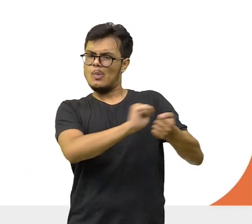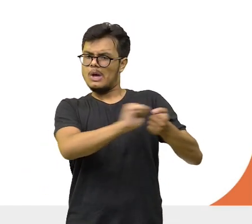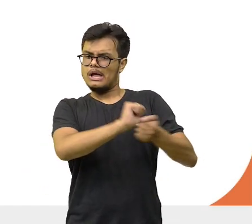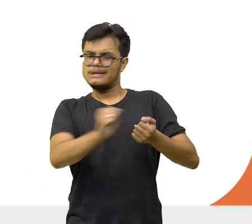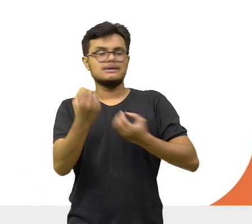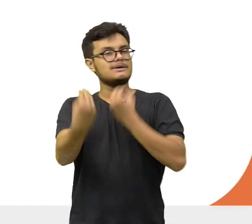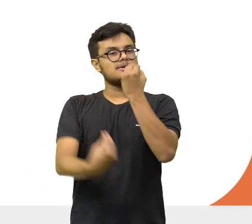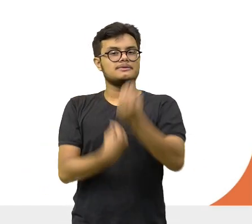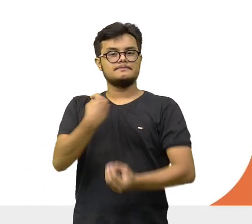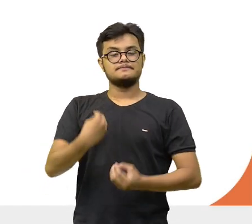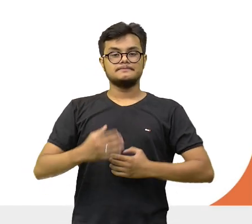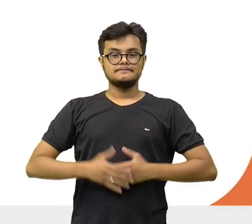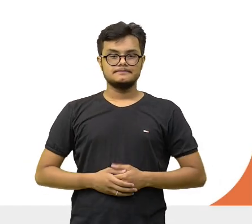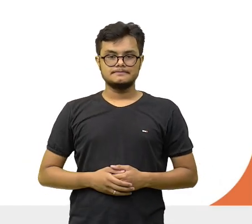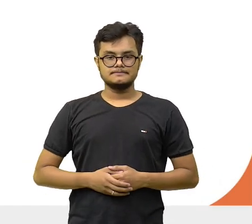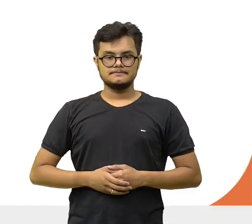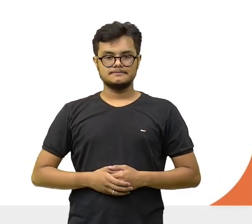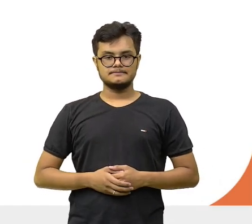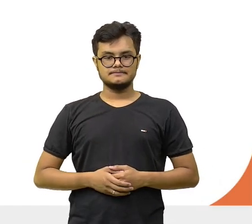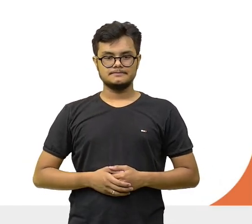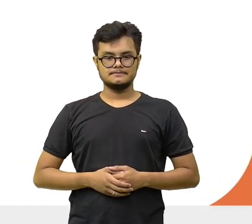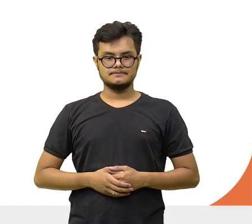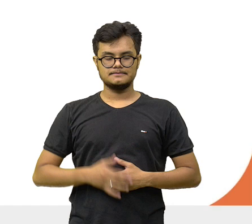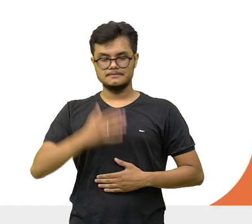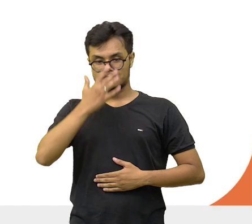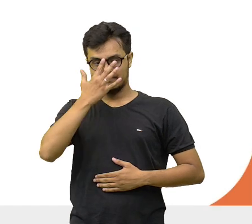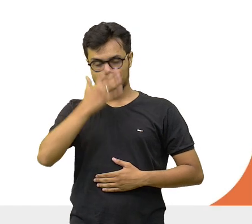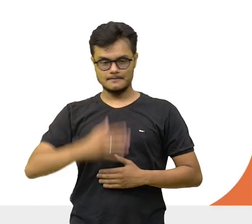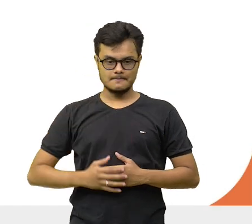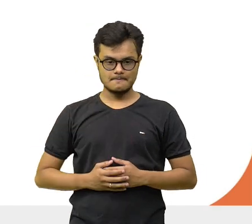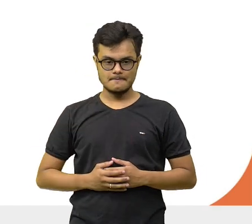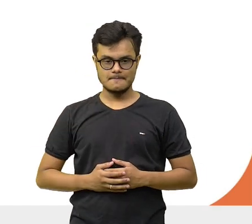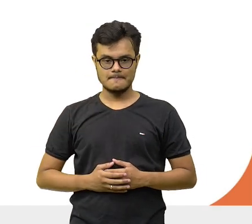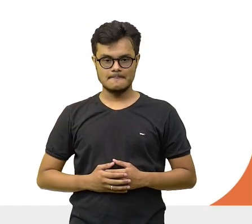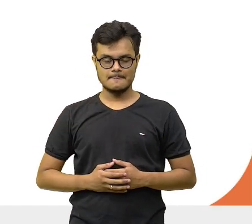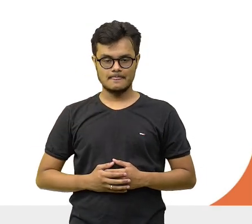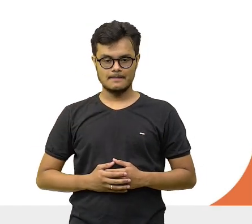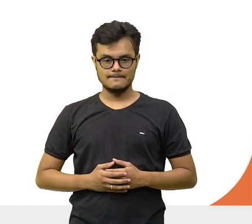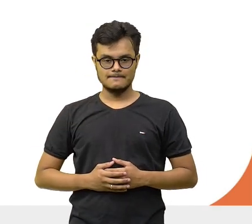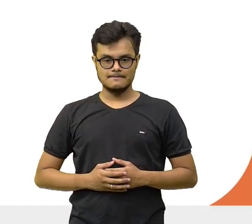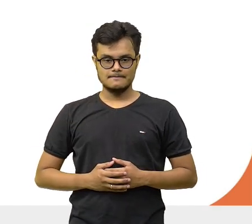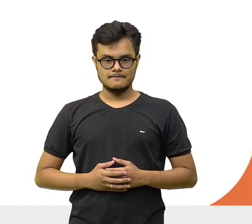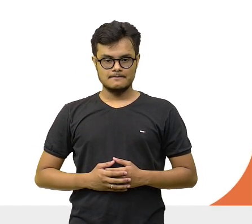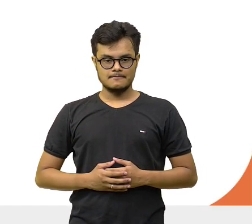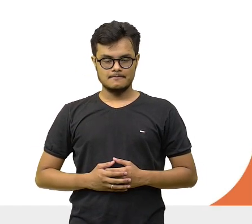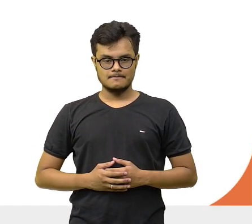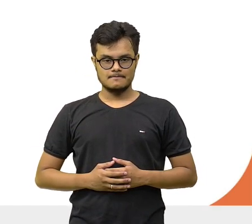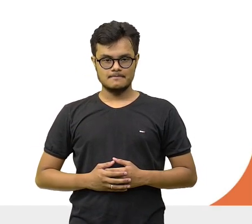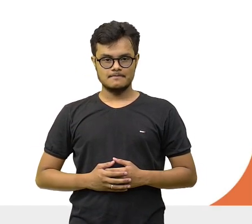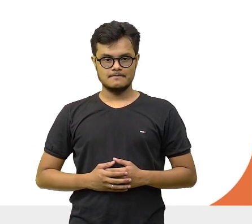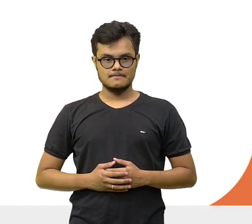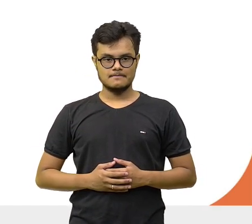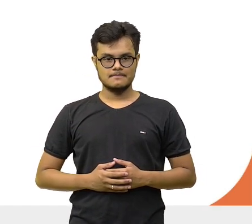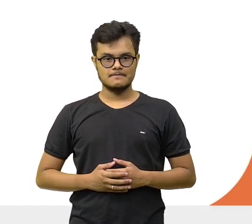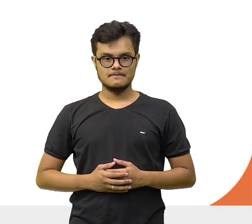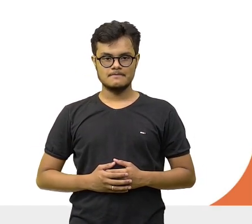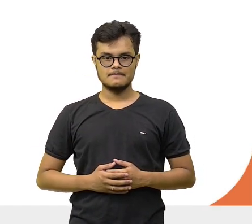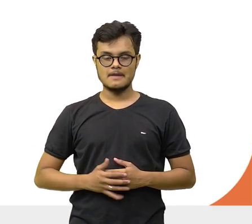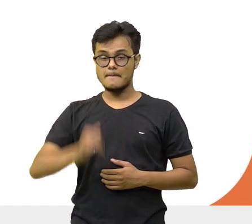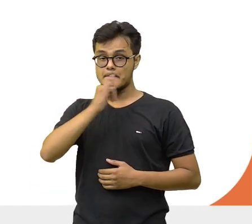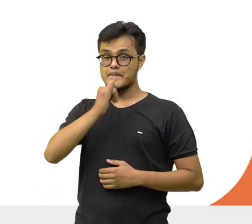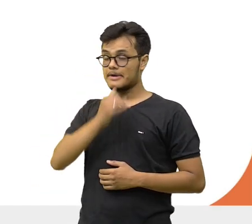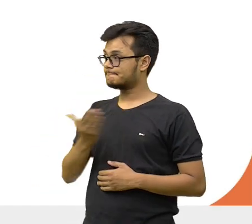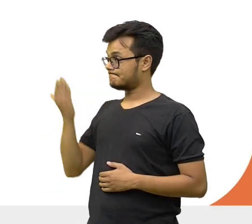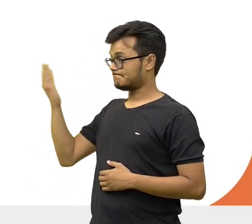que o vidro ficou positivo e a lã ficou negativa? Quem me diz isso é uma coisa chamada série